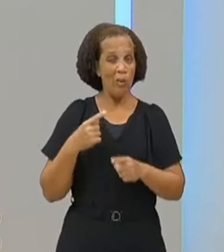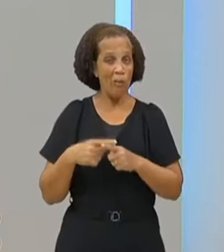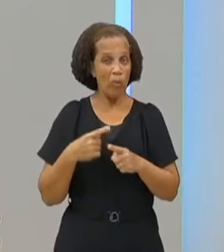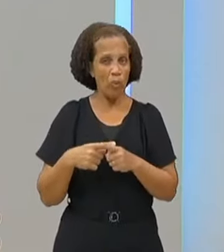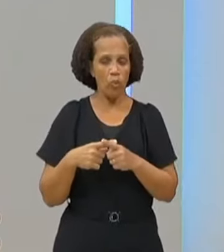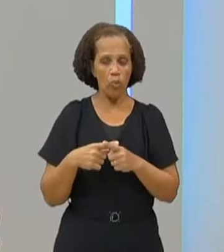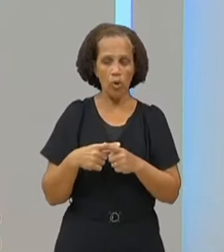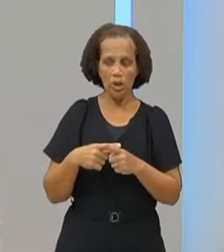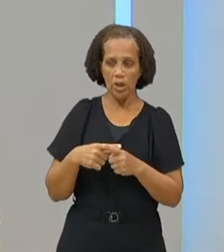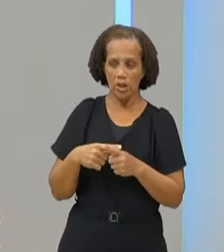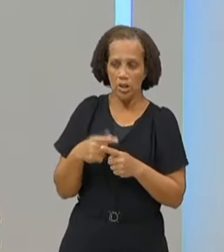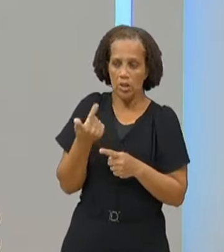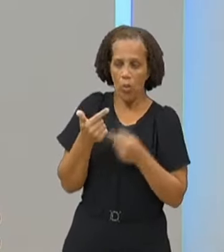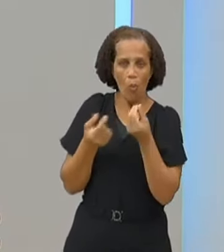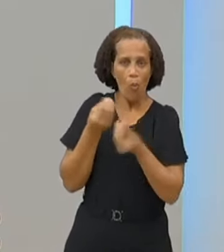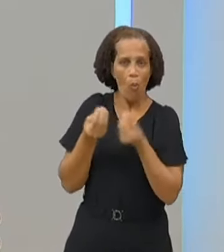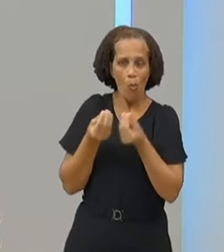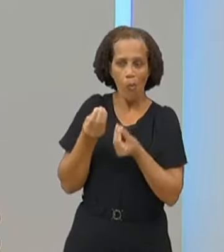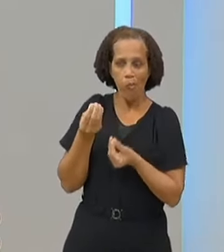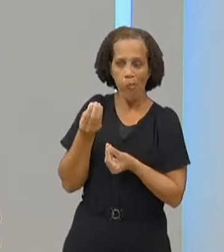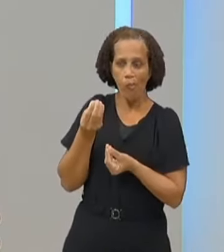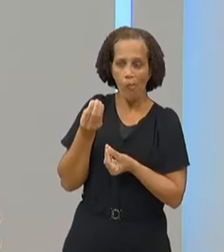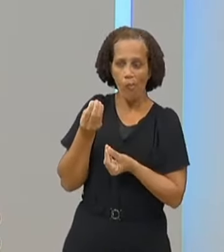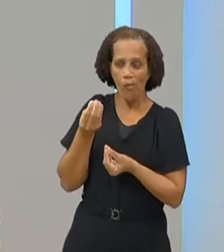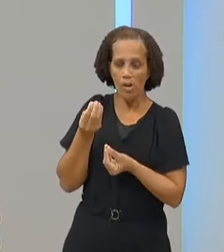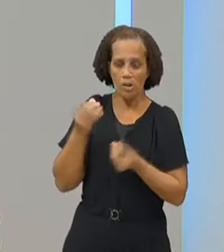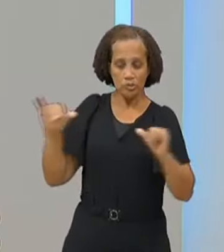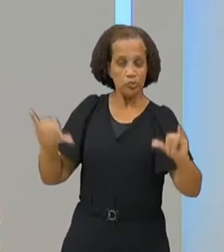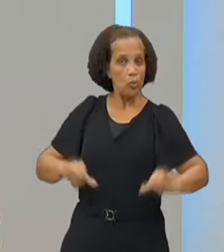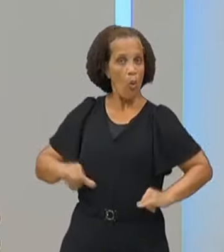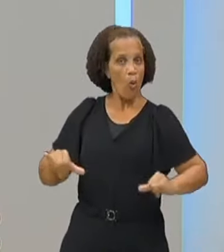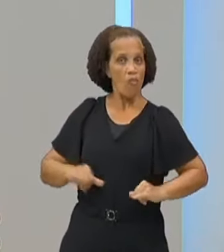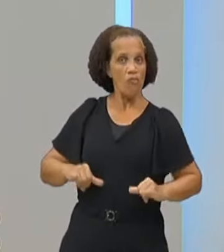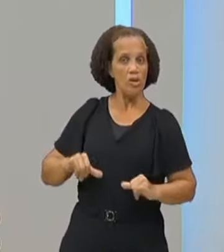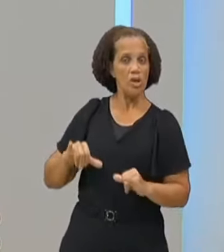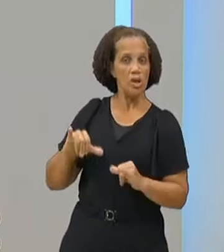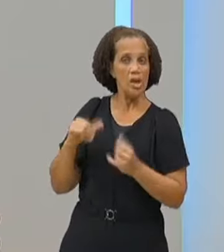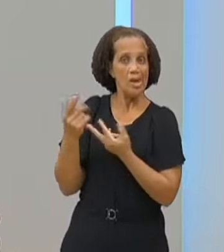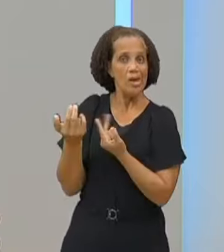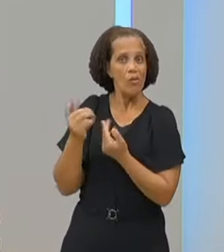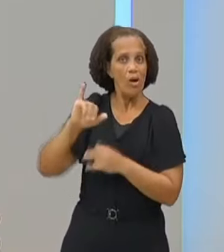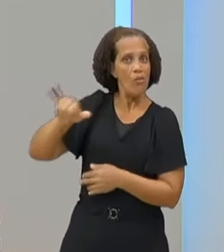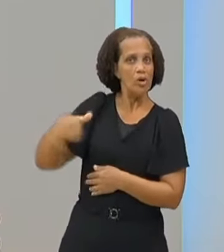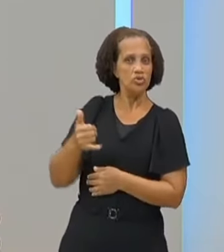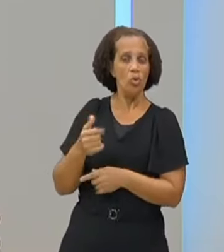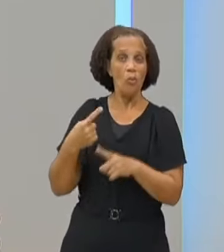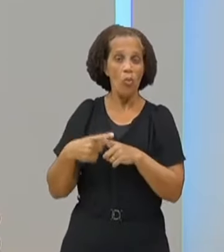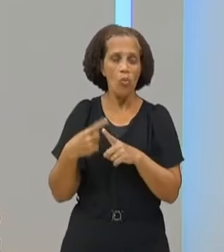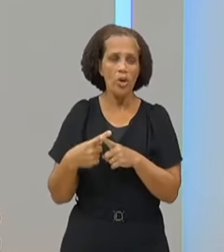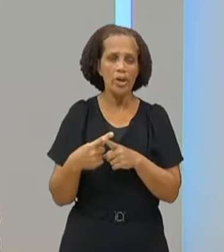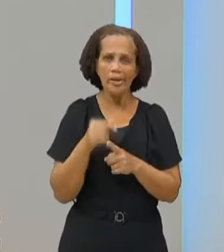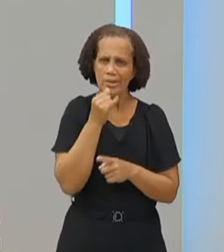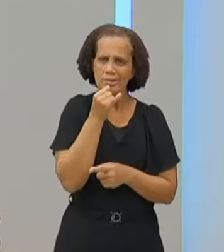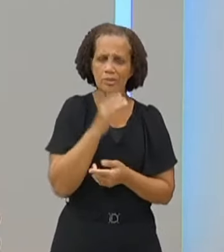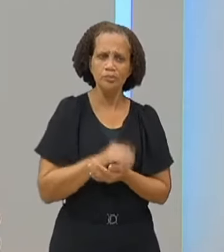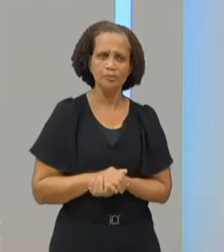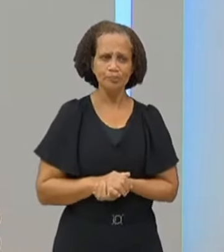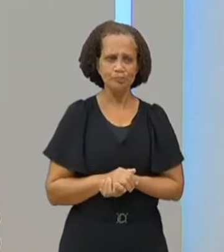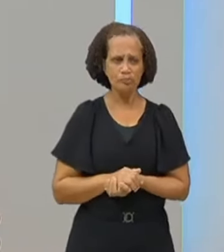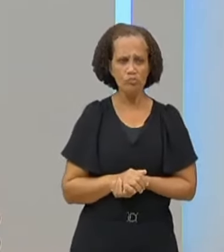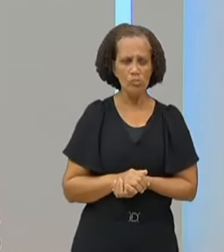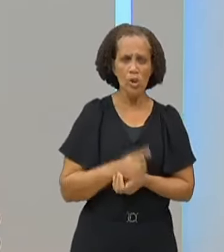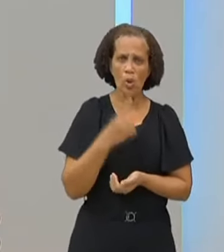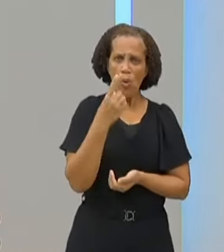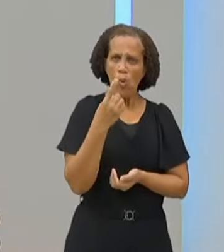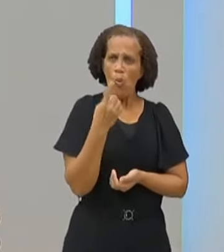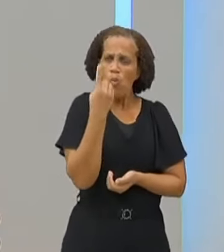está passando, nunca passou um terço do que Jó passou, porque em um só dia Jó viu os